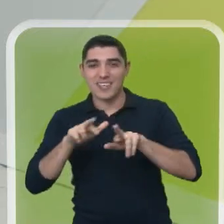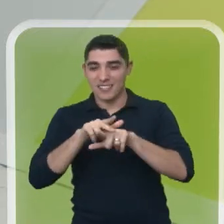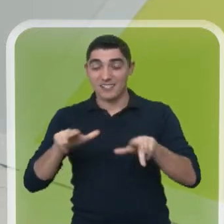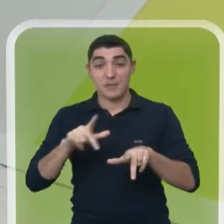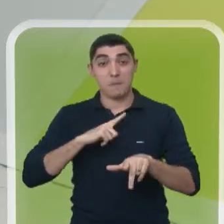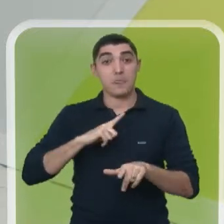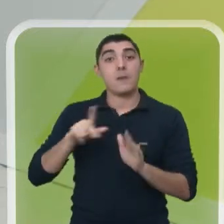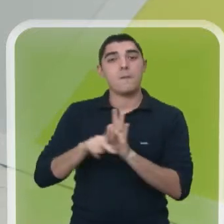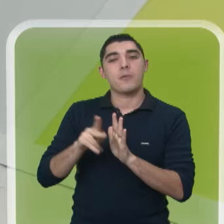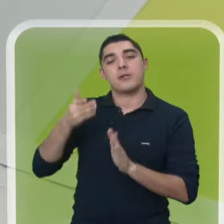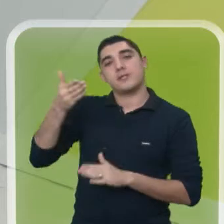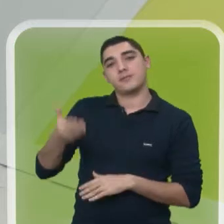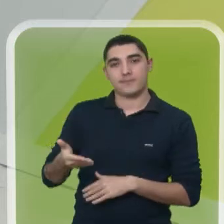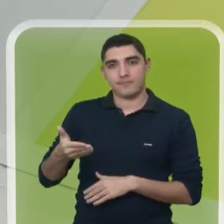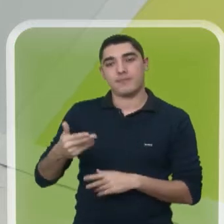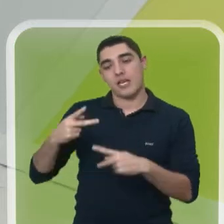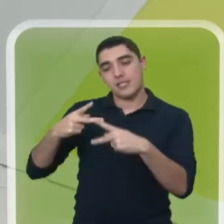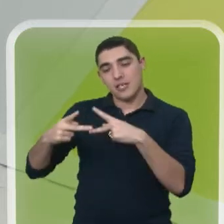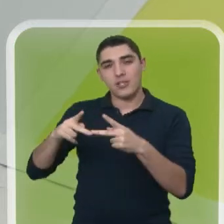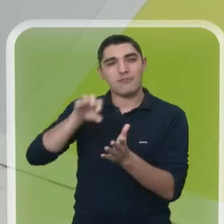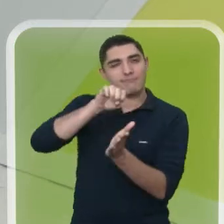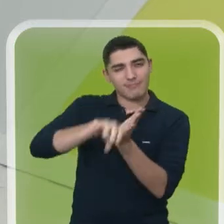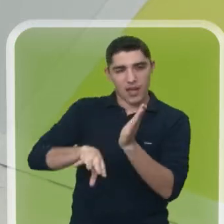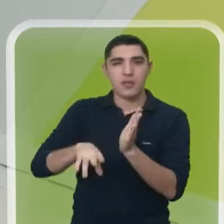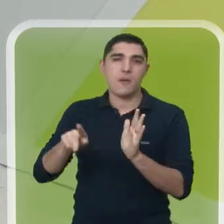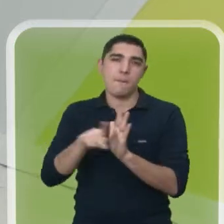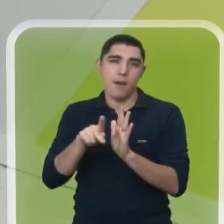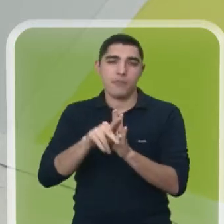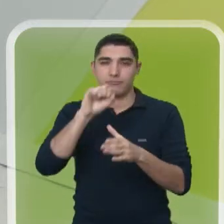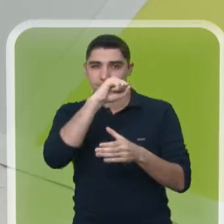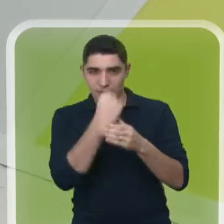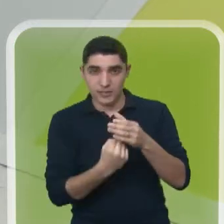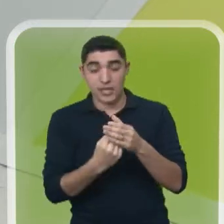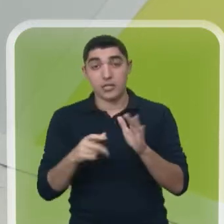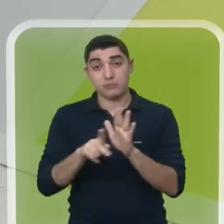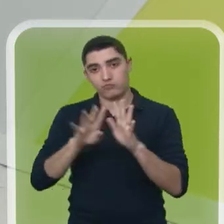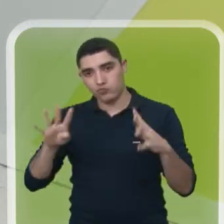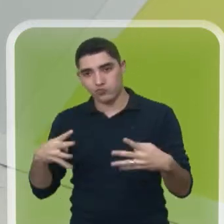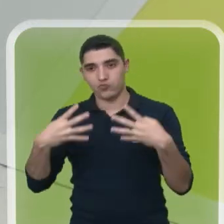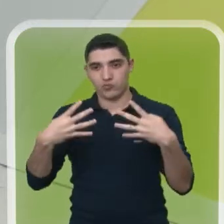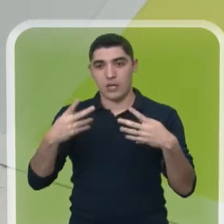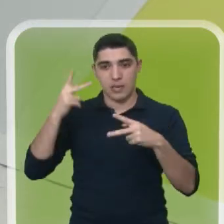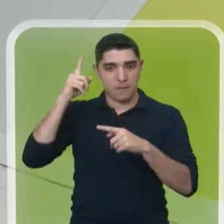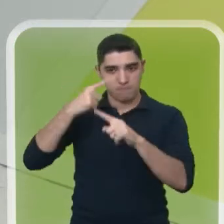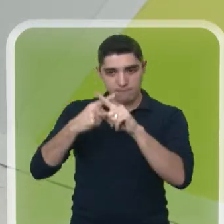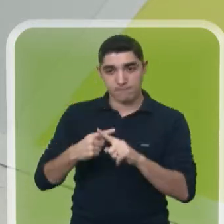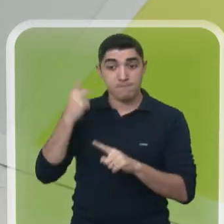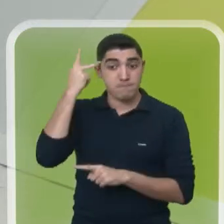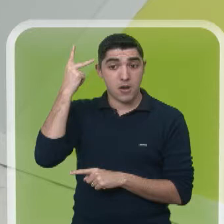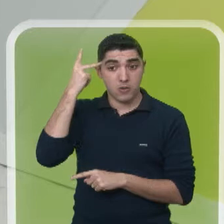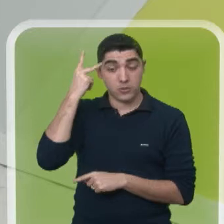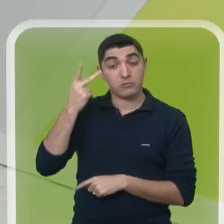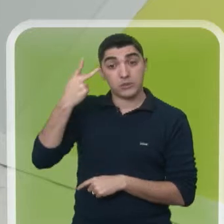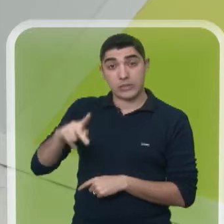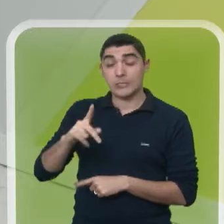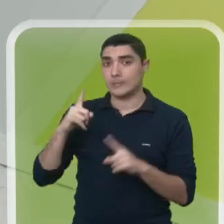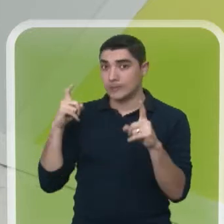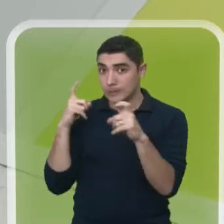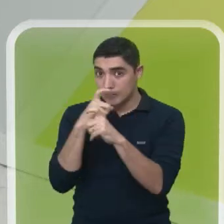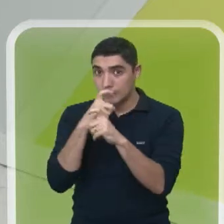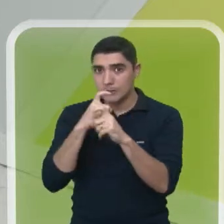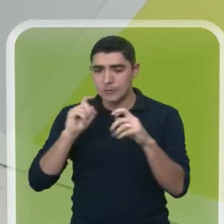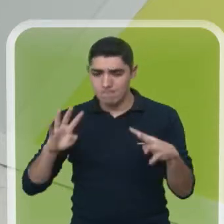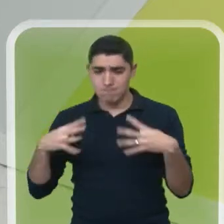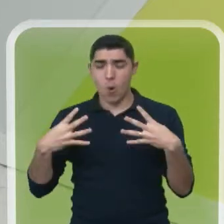da eliminação do São José Basquetebol na fase de quartas de final do Campeonato Paulista. Em partida dura e com